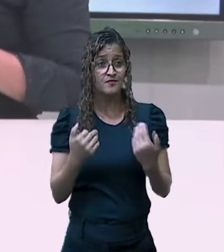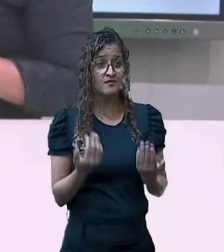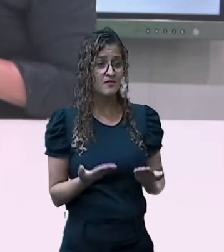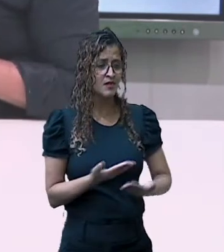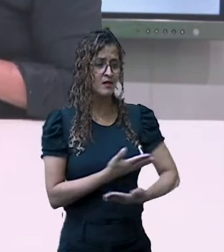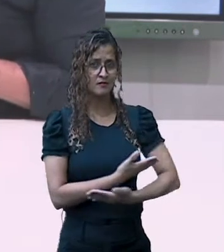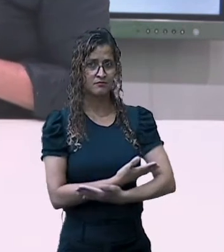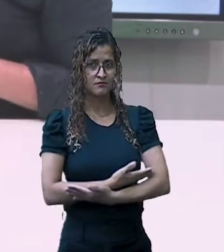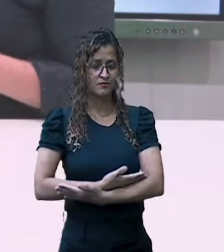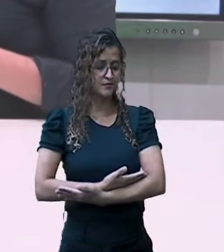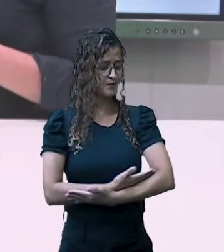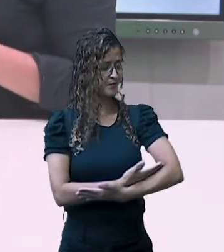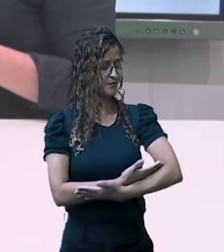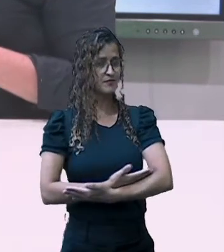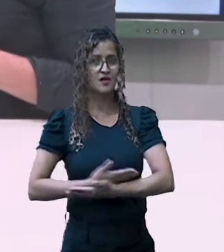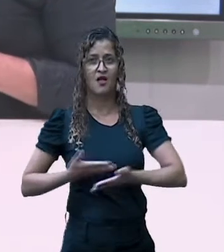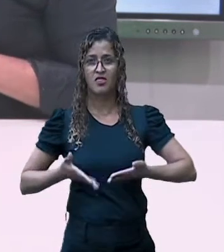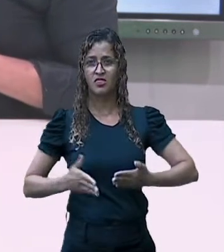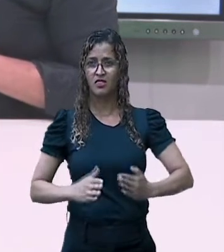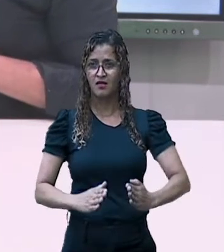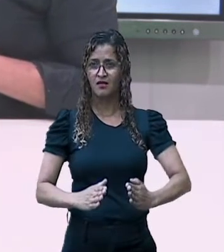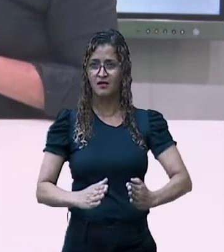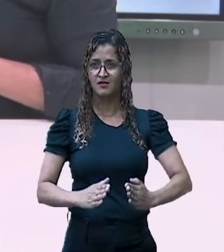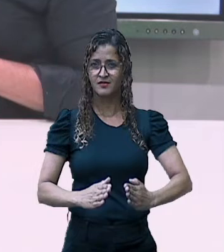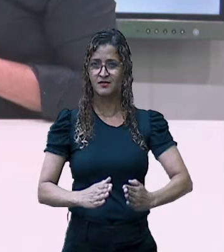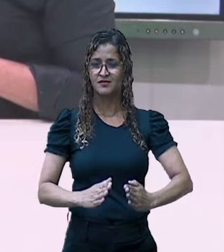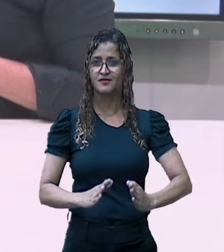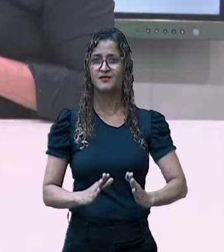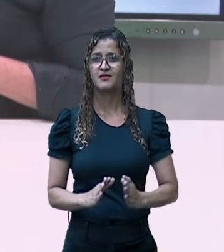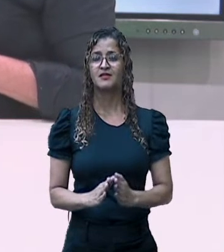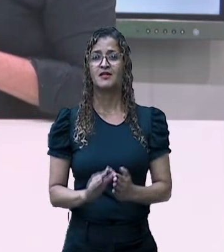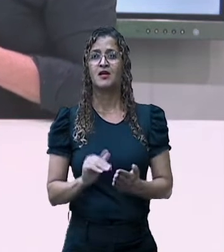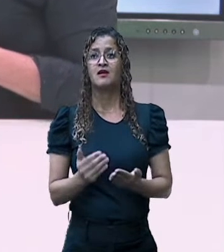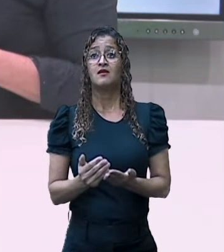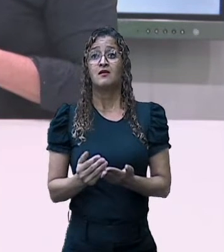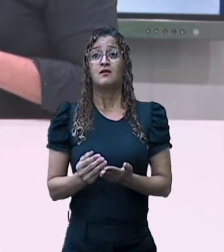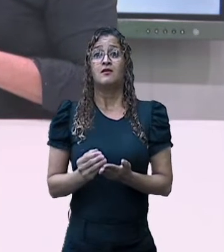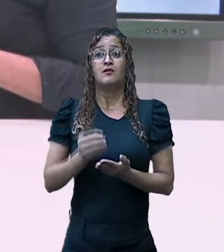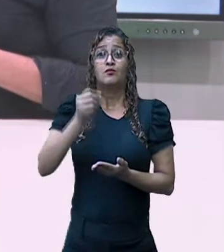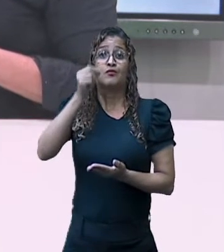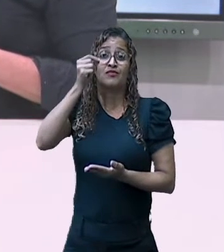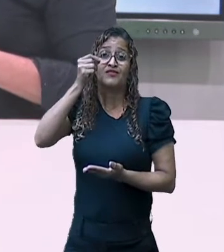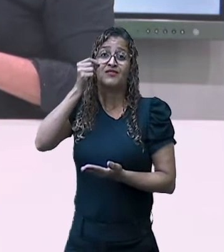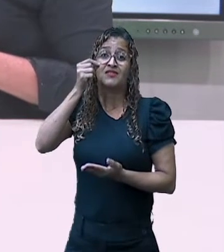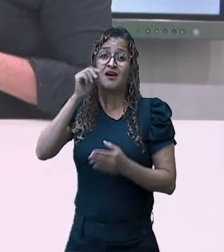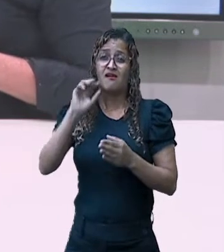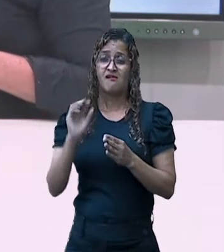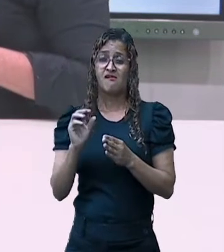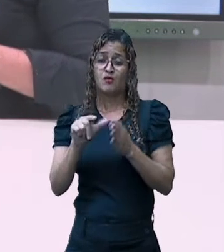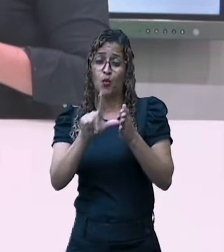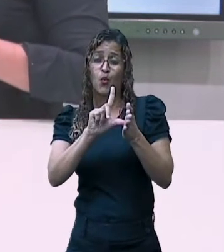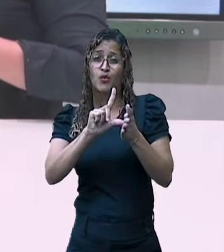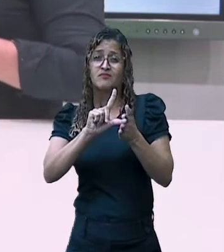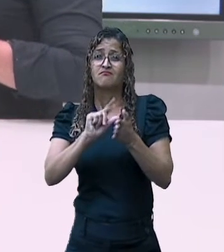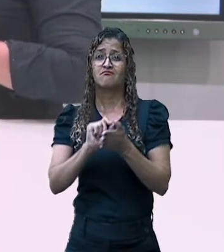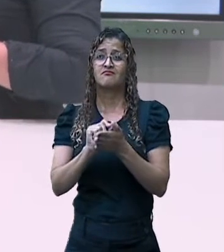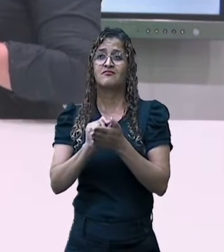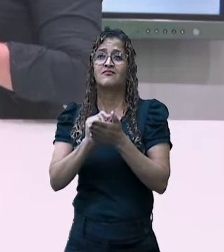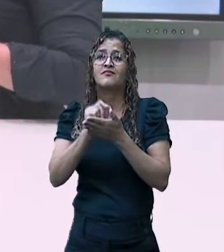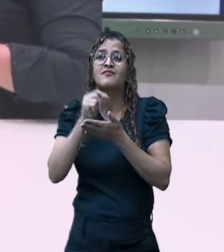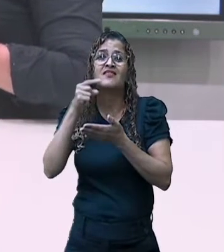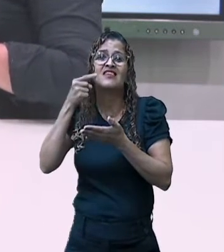bebê nasce, aí Isso. inicia os dentes, né? Inicia ali e tem